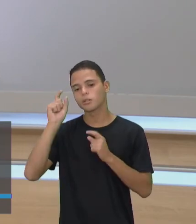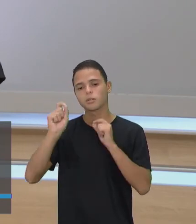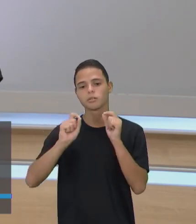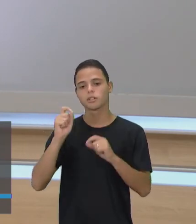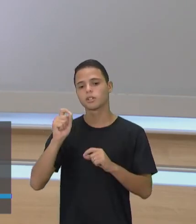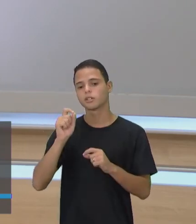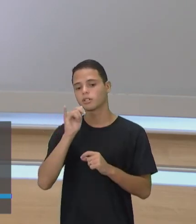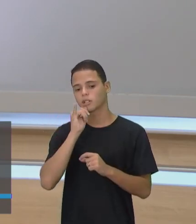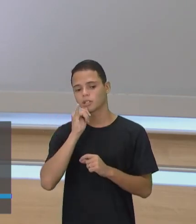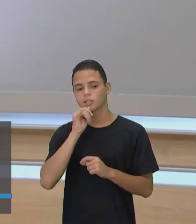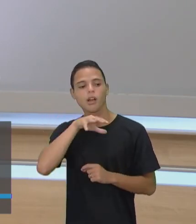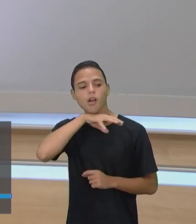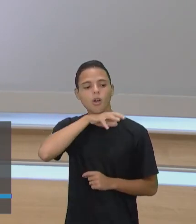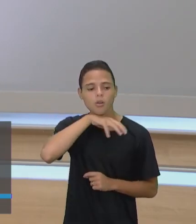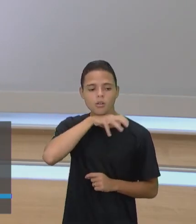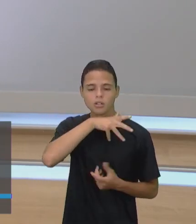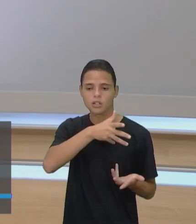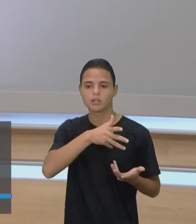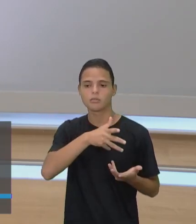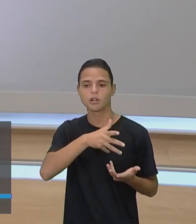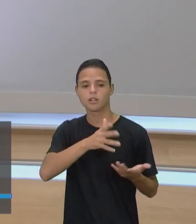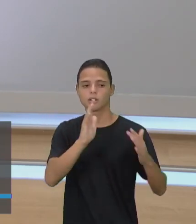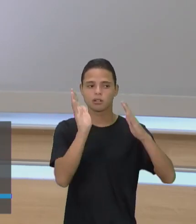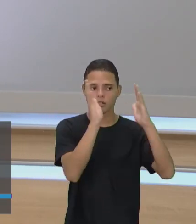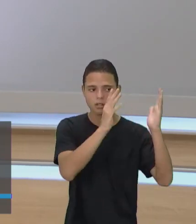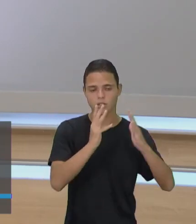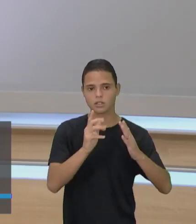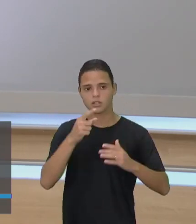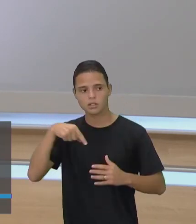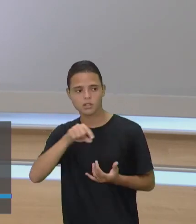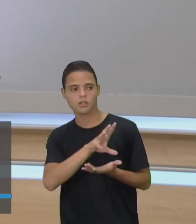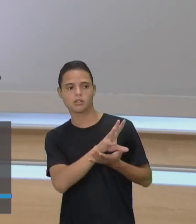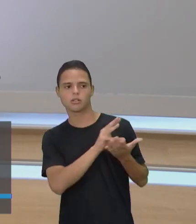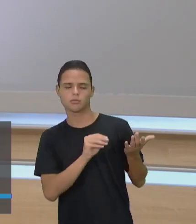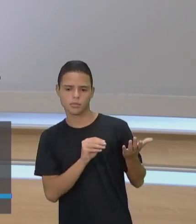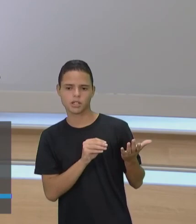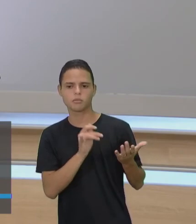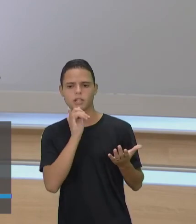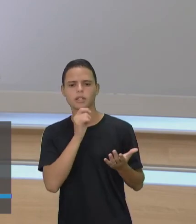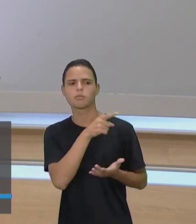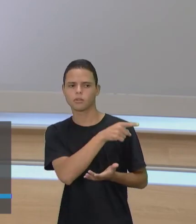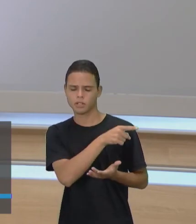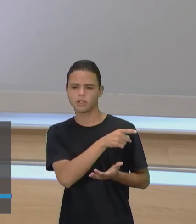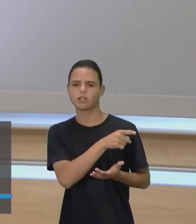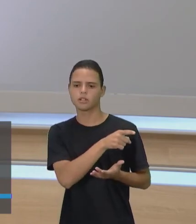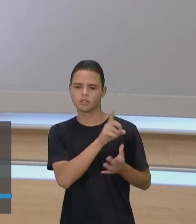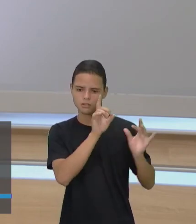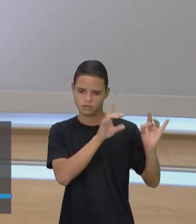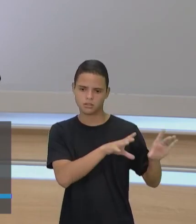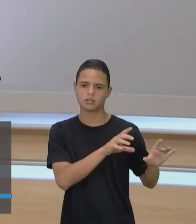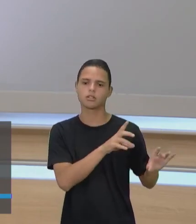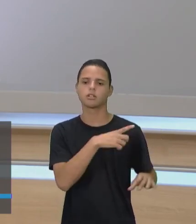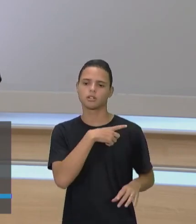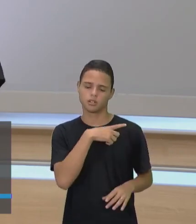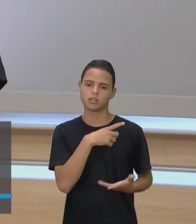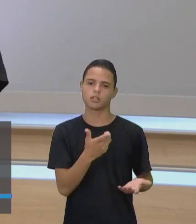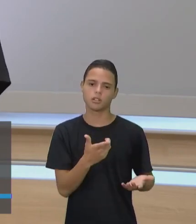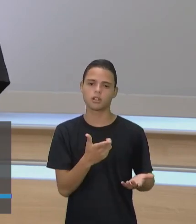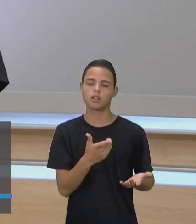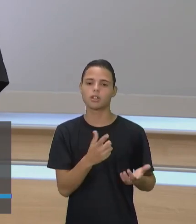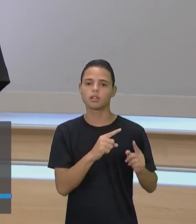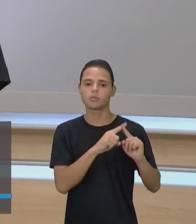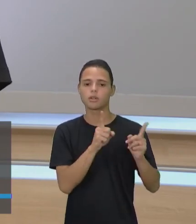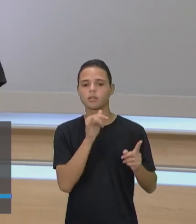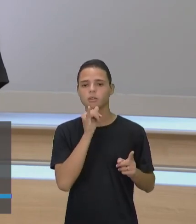os animais, né, na natureza, você vai falar, animal produz lixo? Sim, mas vamos dizer que o lixo dele está meio que contabilizado na conta do